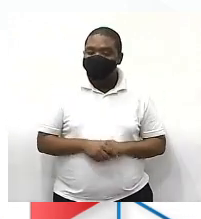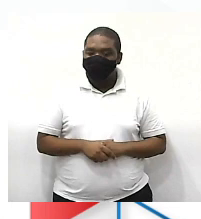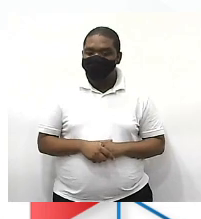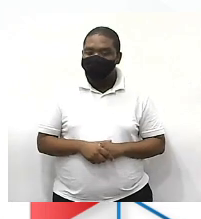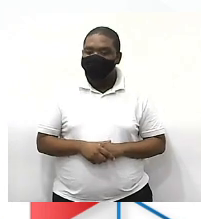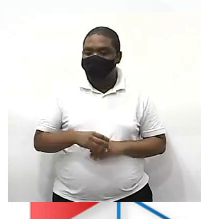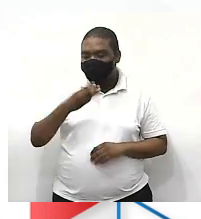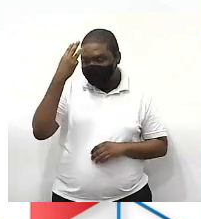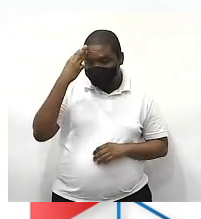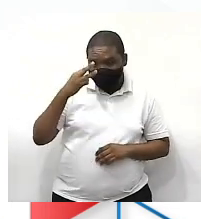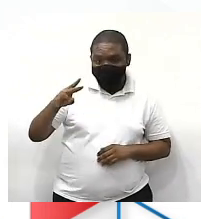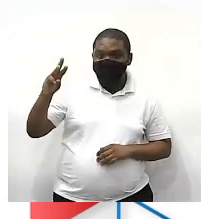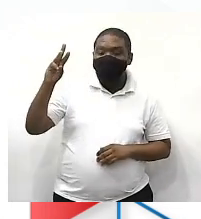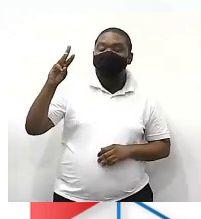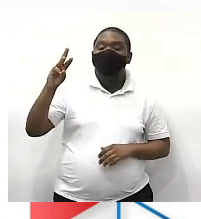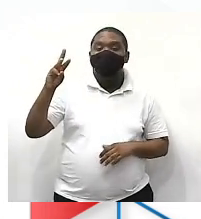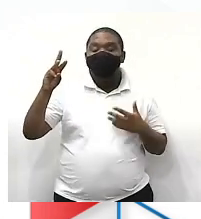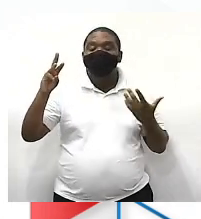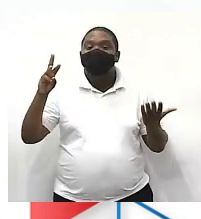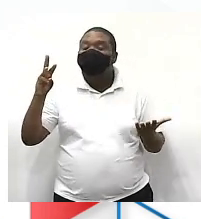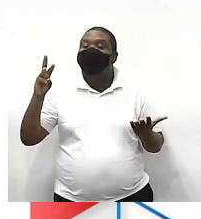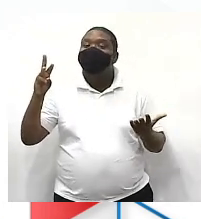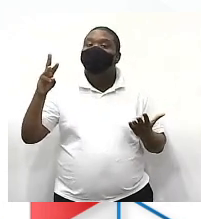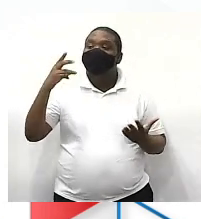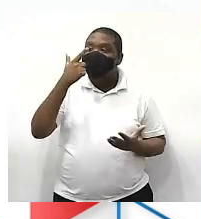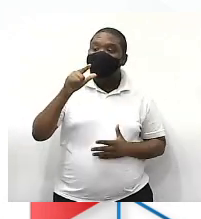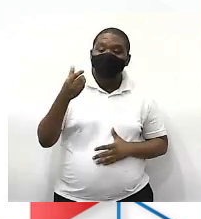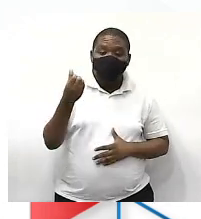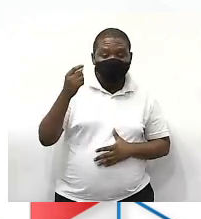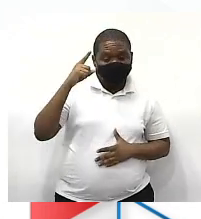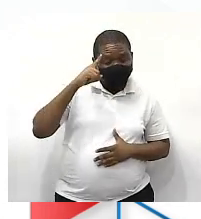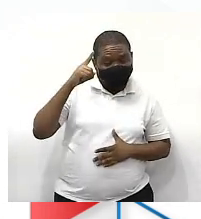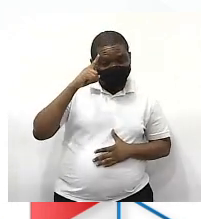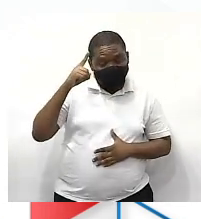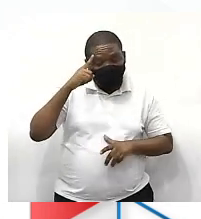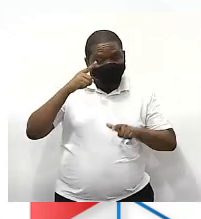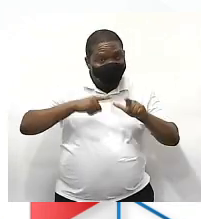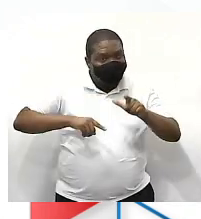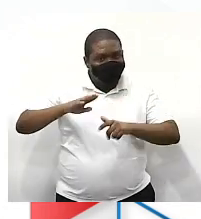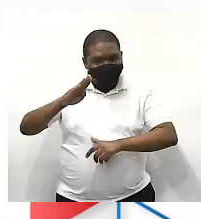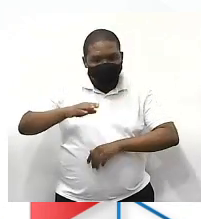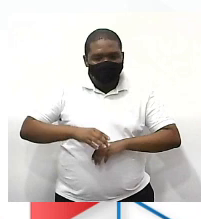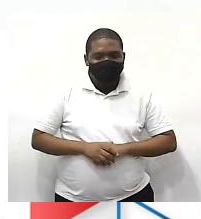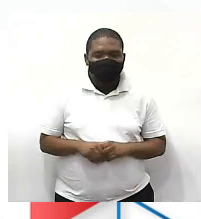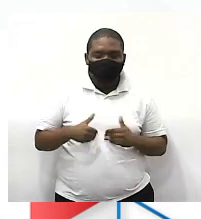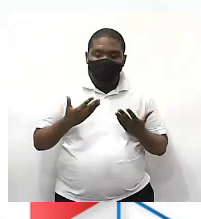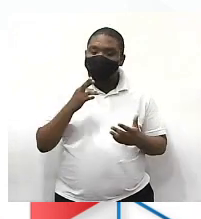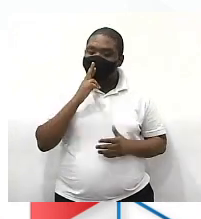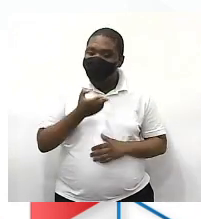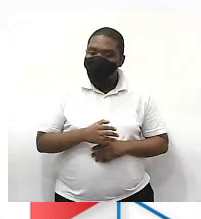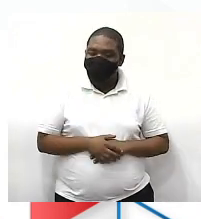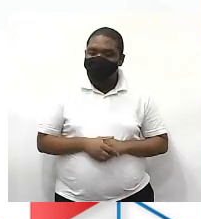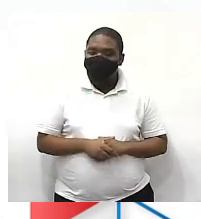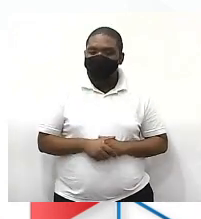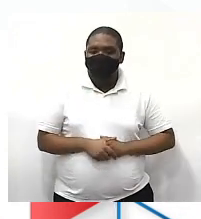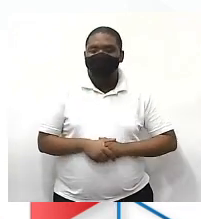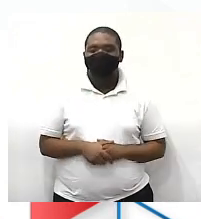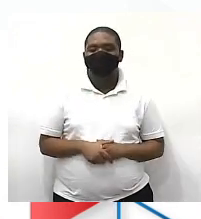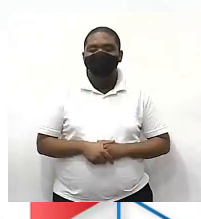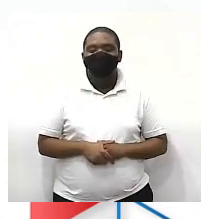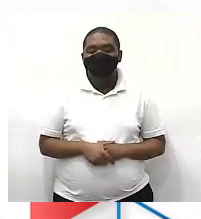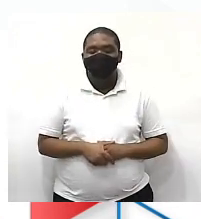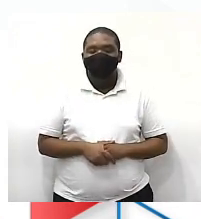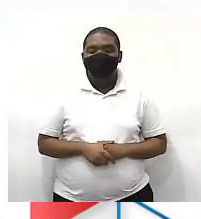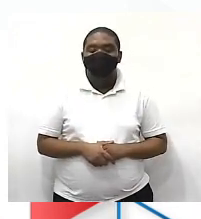dias para a letra A e 6 dias para a letra B? Então a resposta: se o